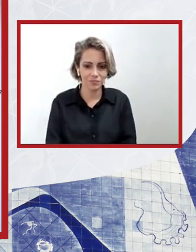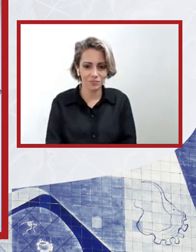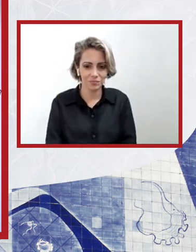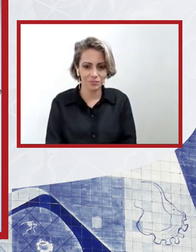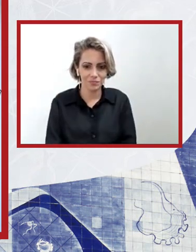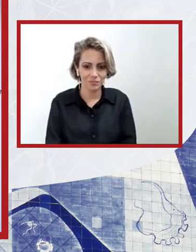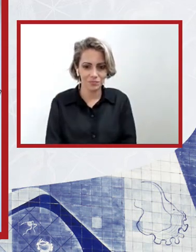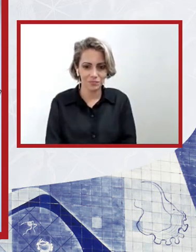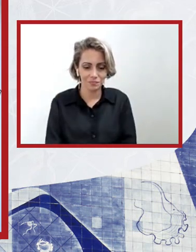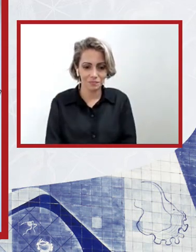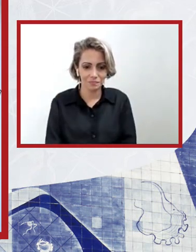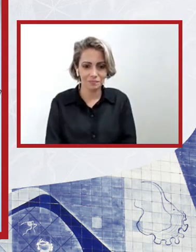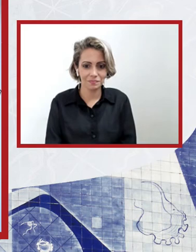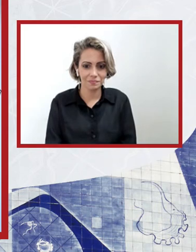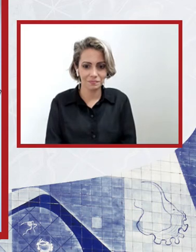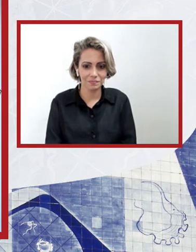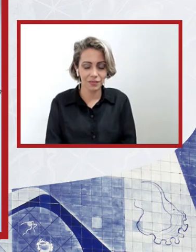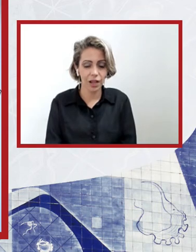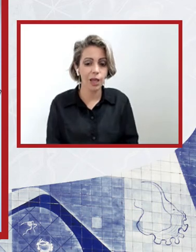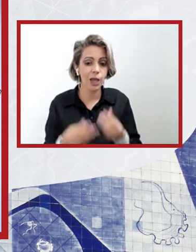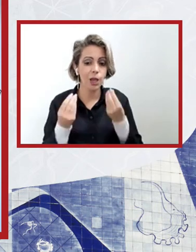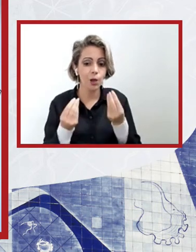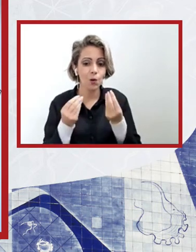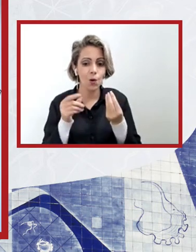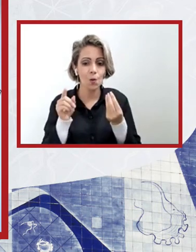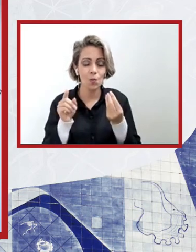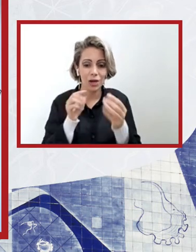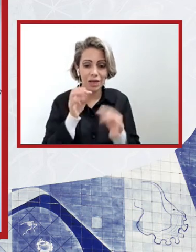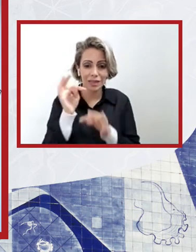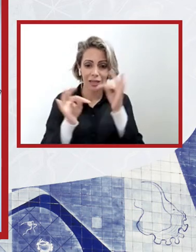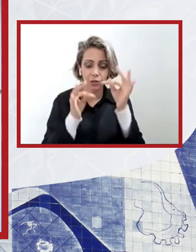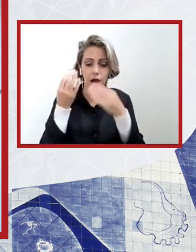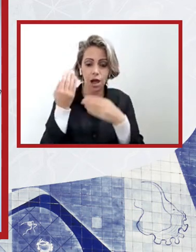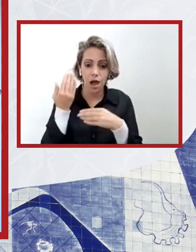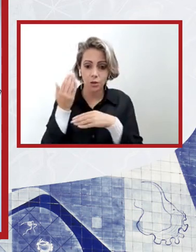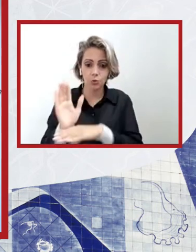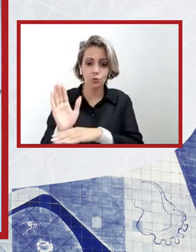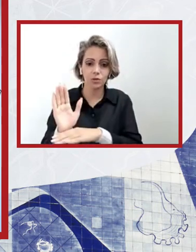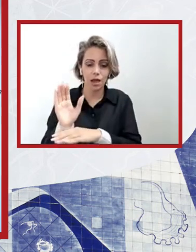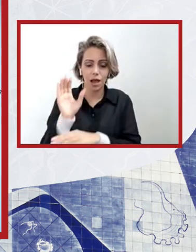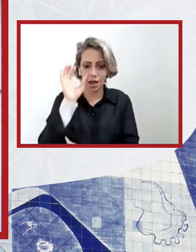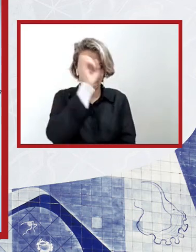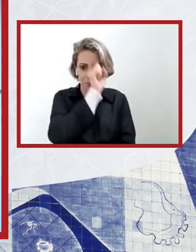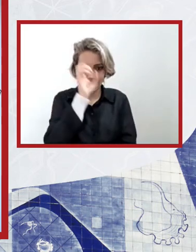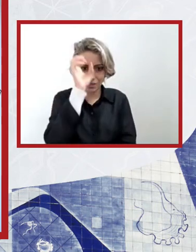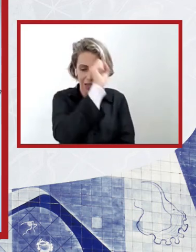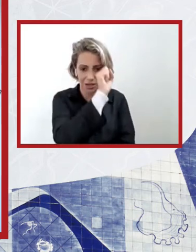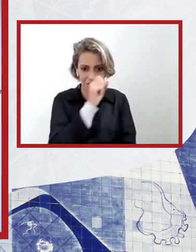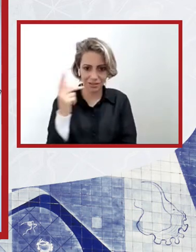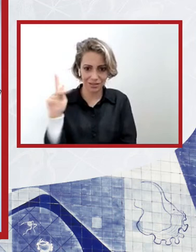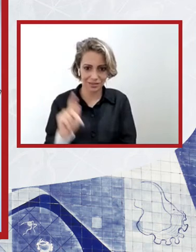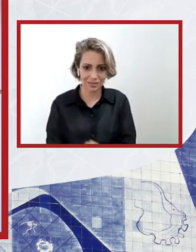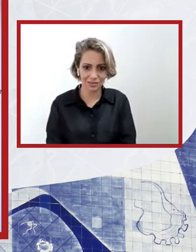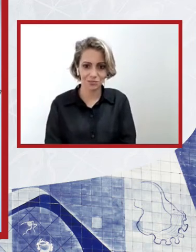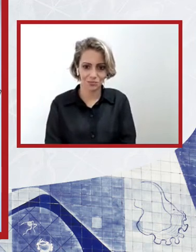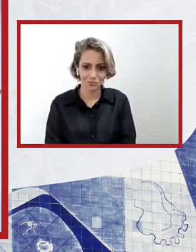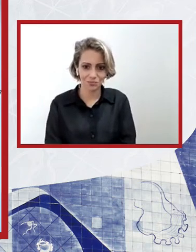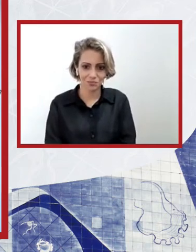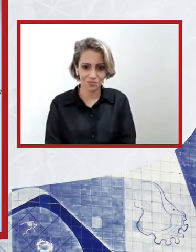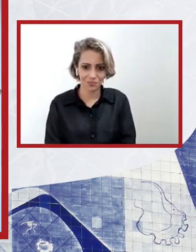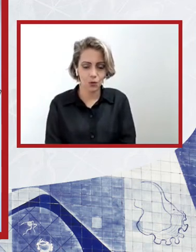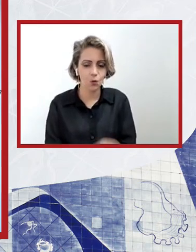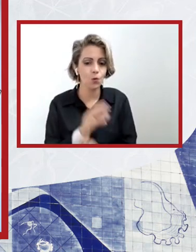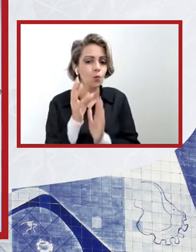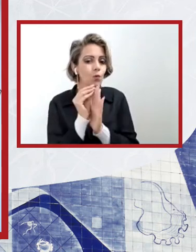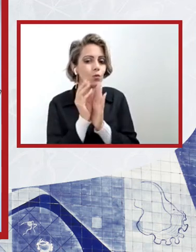E como essas tecnologias contribuem para a aprendizagem dos conteúdos